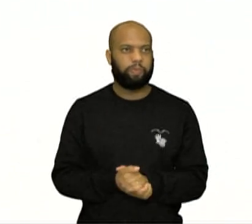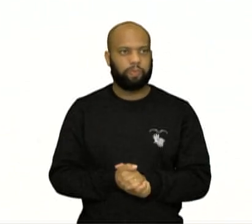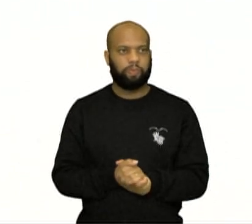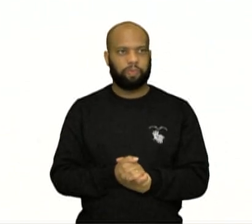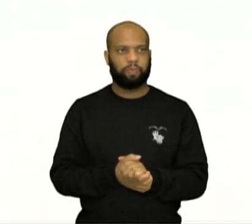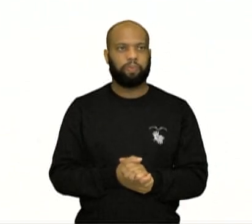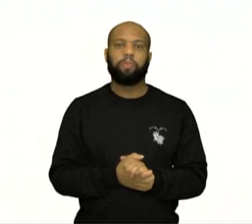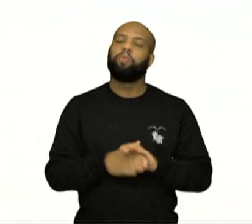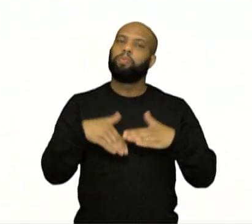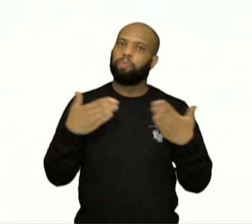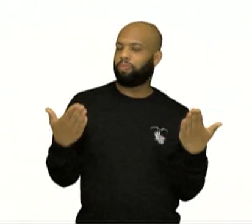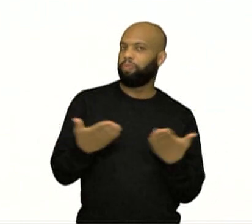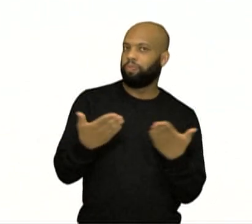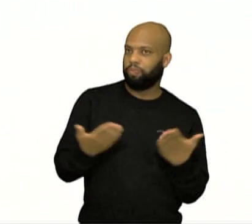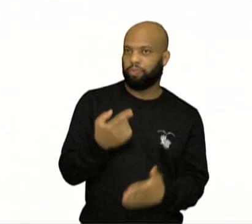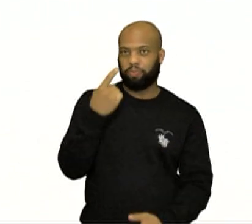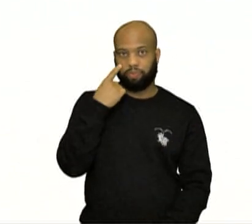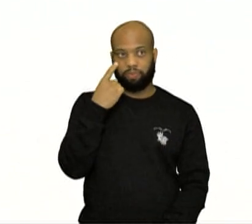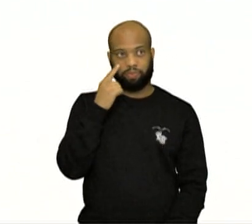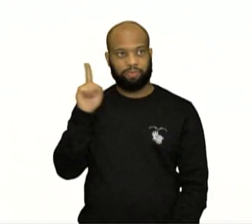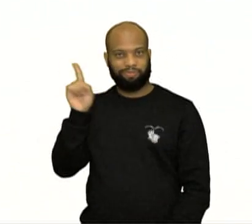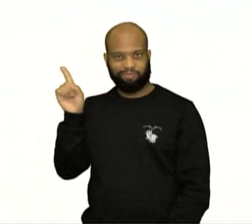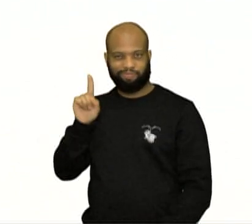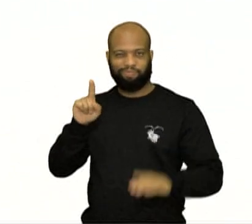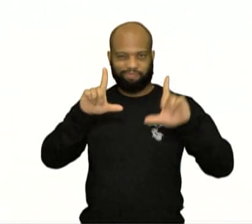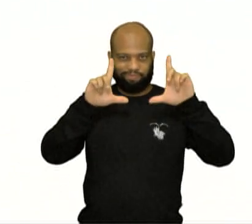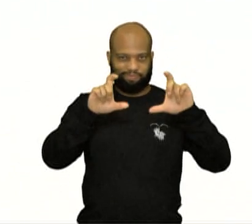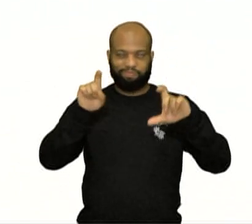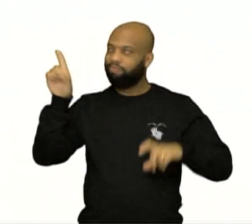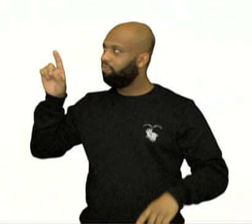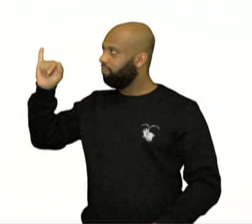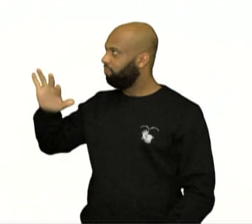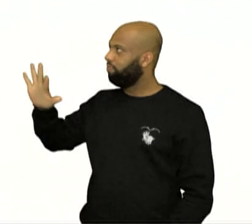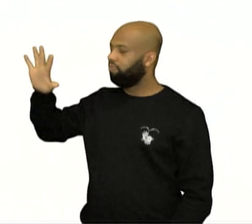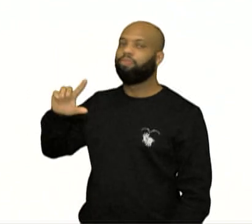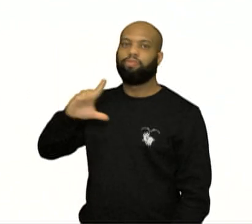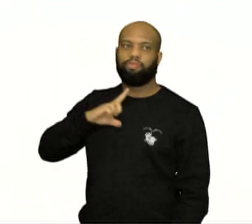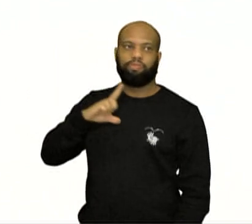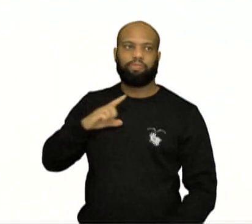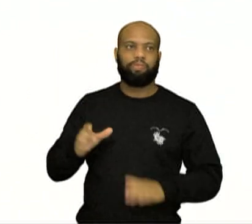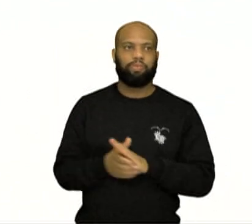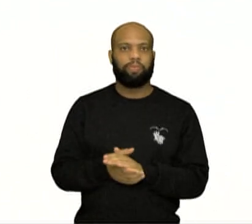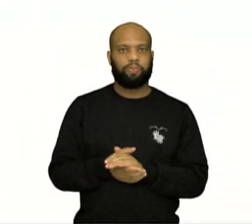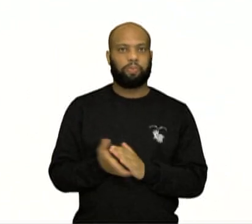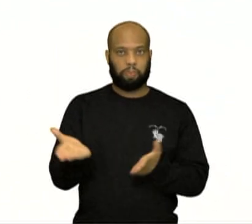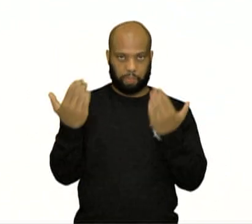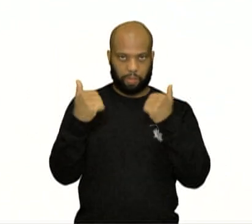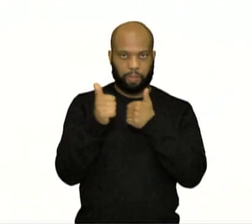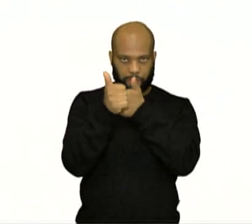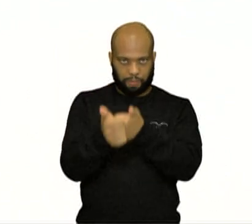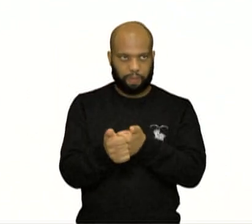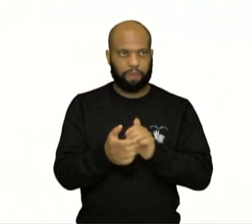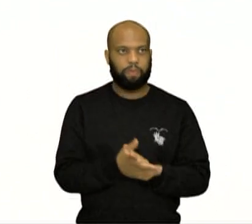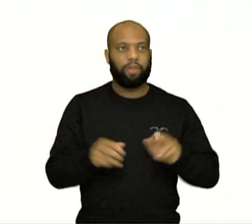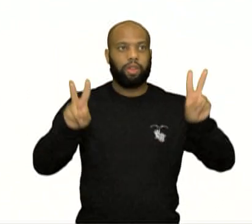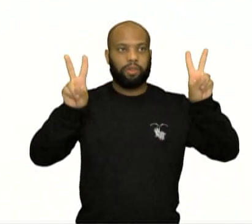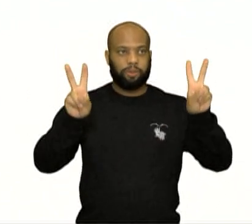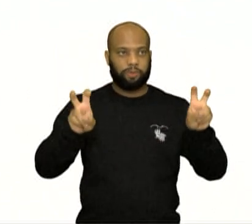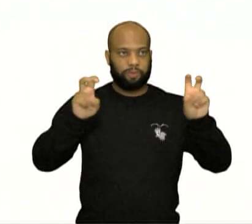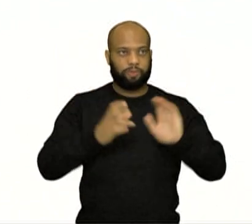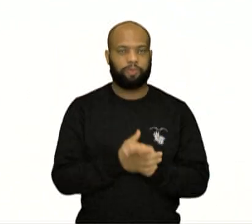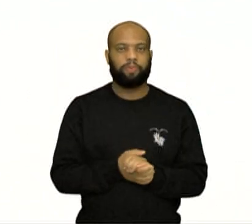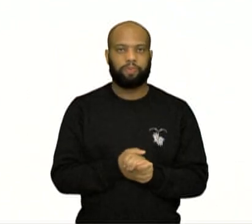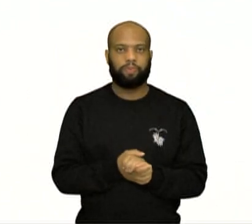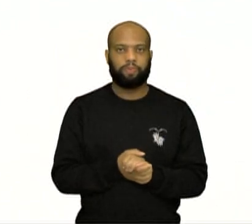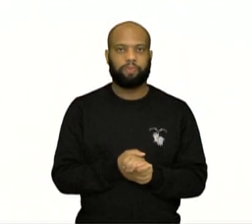Observe agora esse print que está aí, né? Essa imagem da tela que foi retirada, e acompanhem comigo. Veja lá, título, As